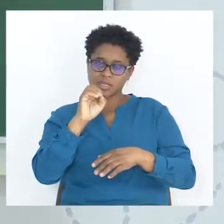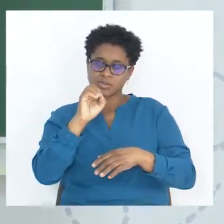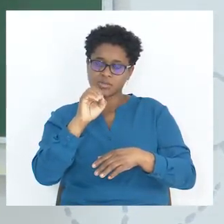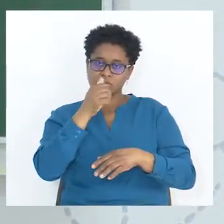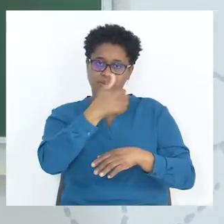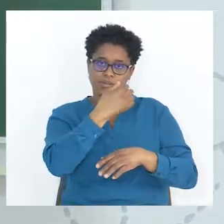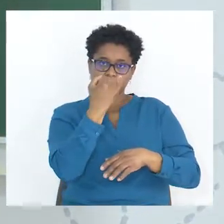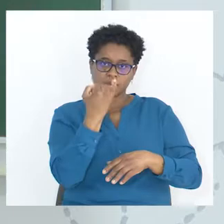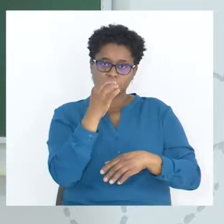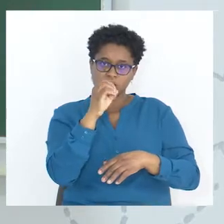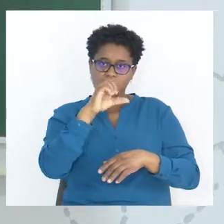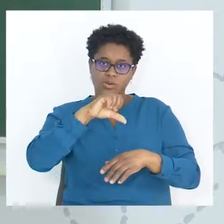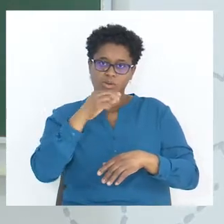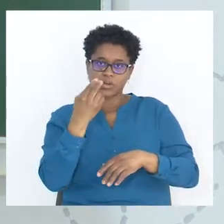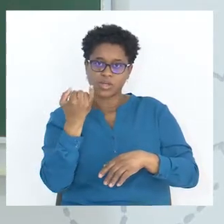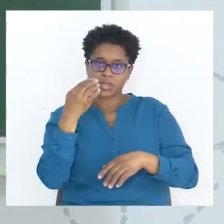bioquímico.